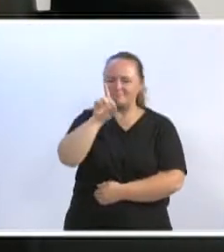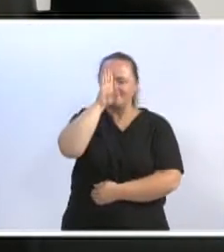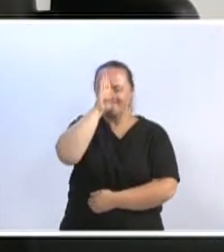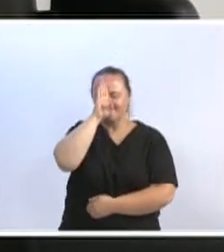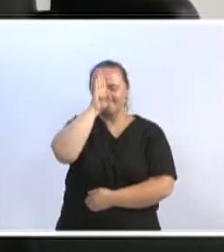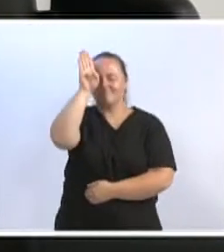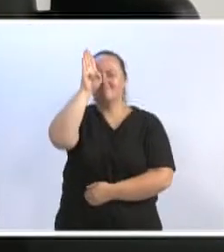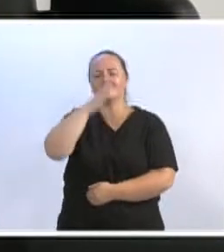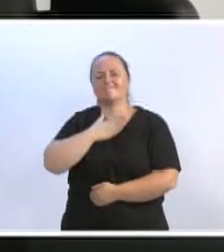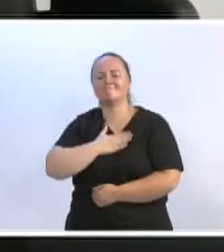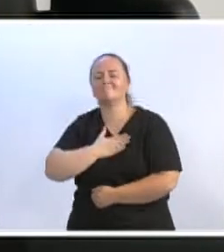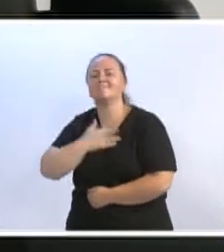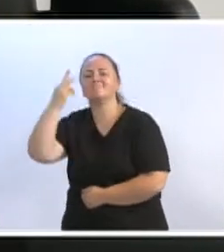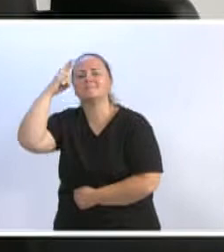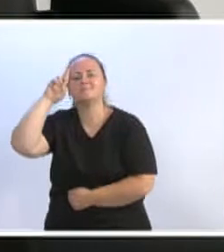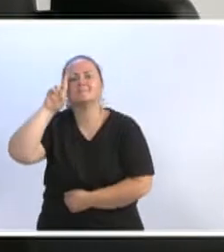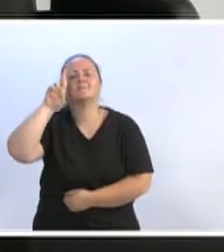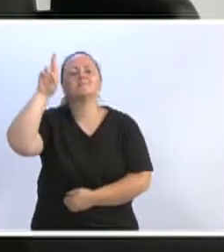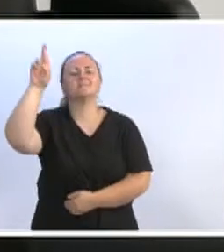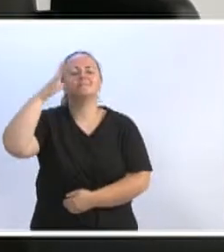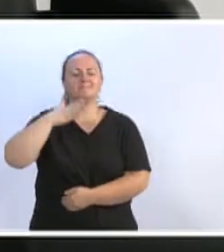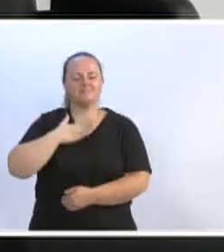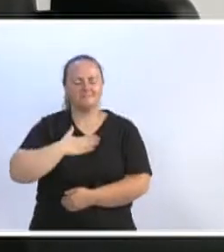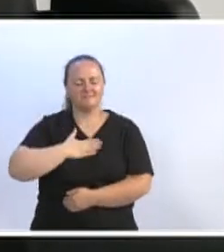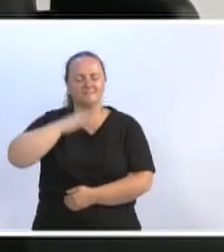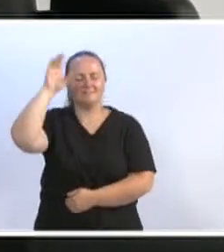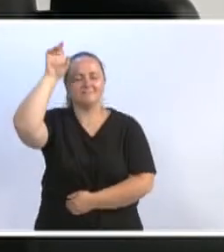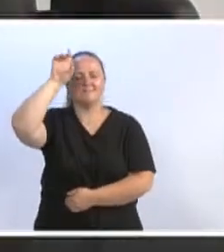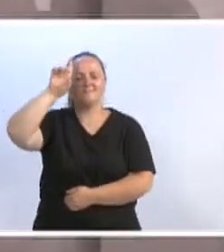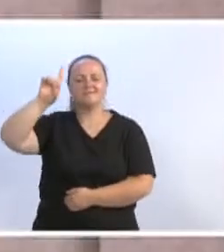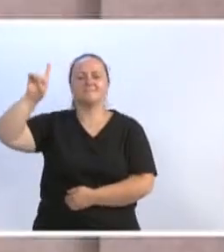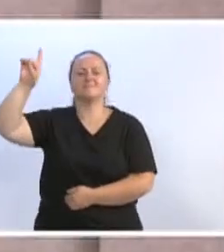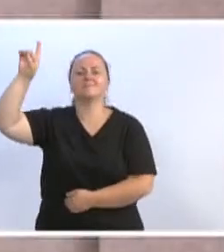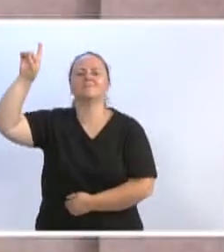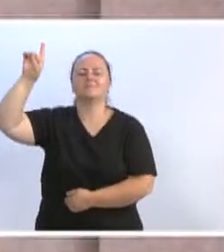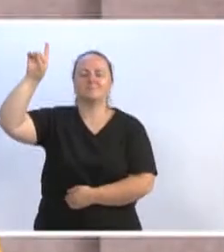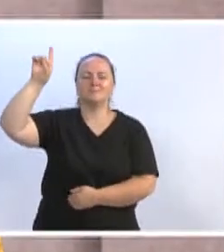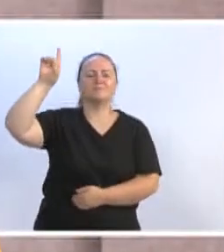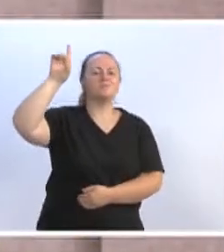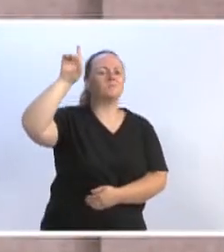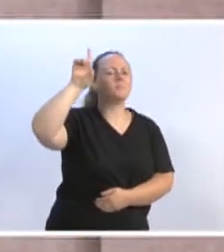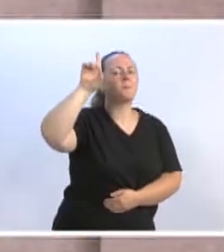Tu és meu Senhor e meu